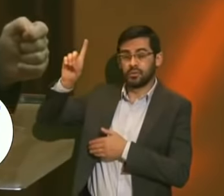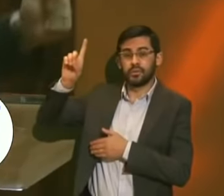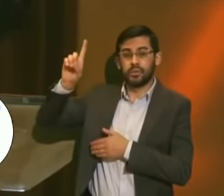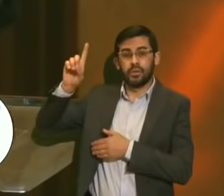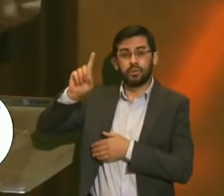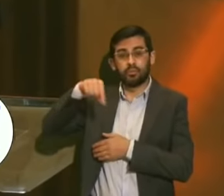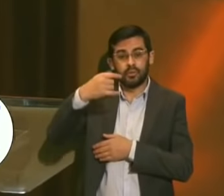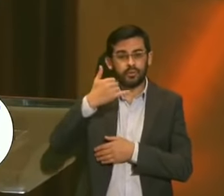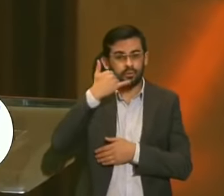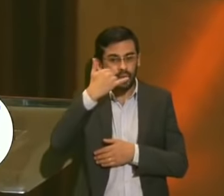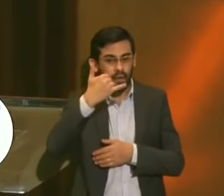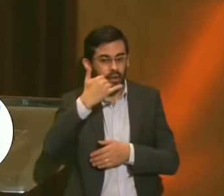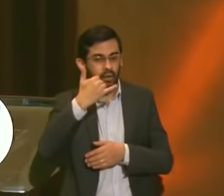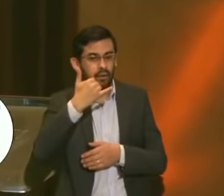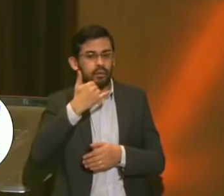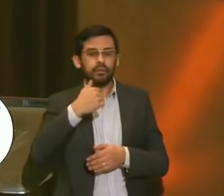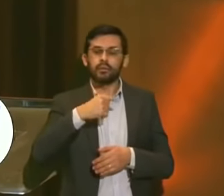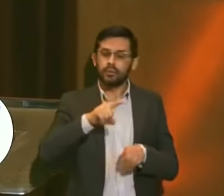celular e vai entrar